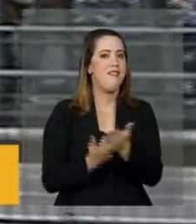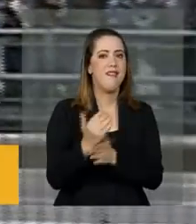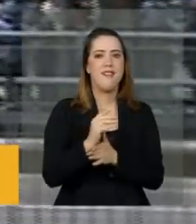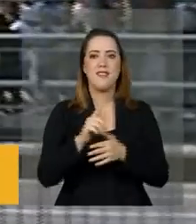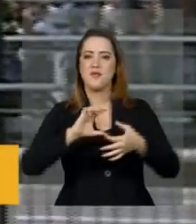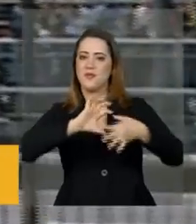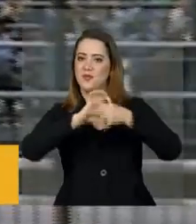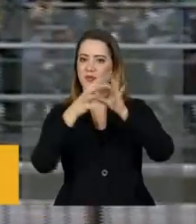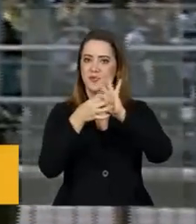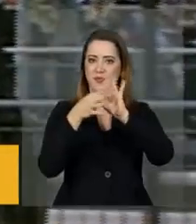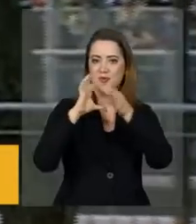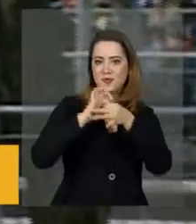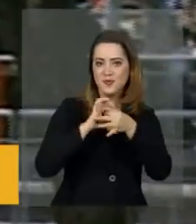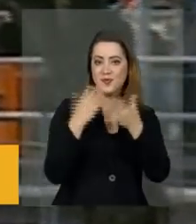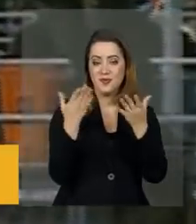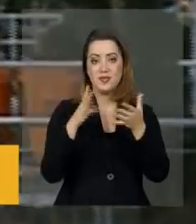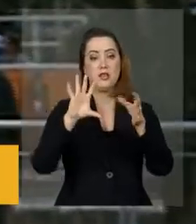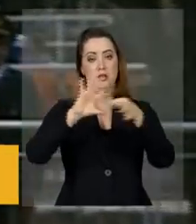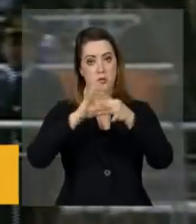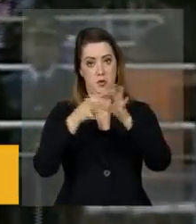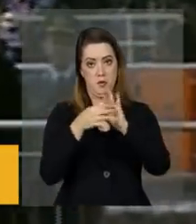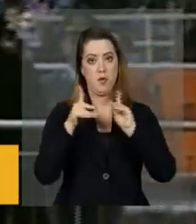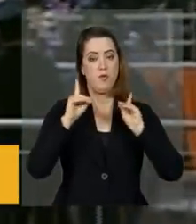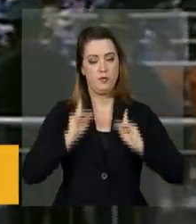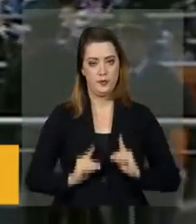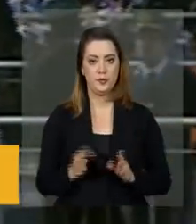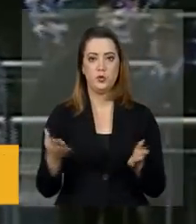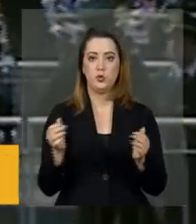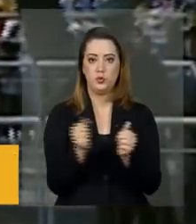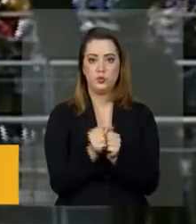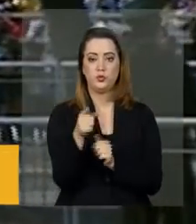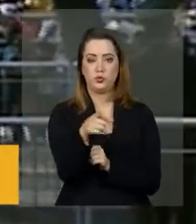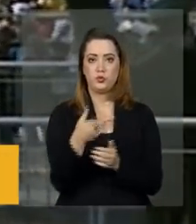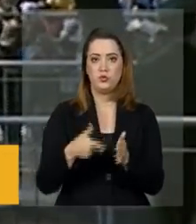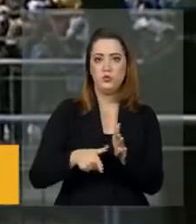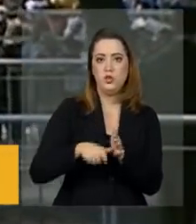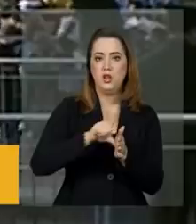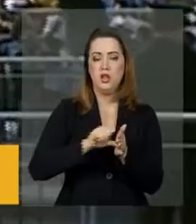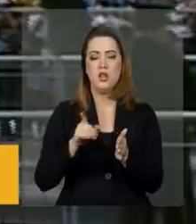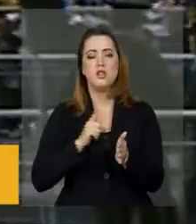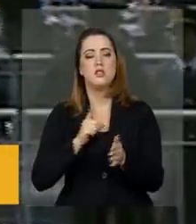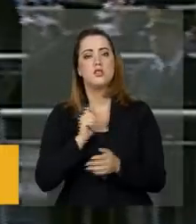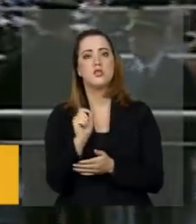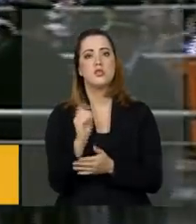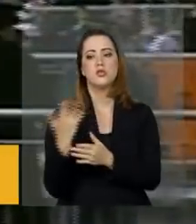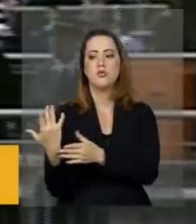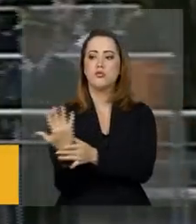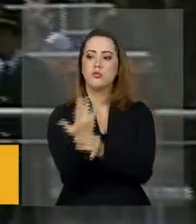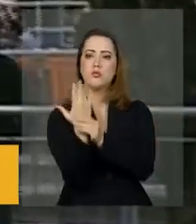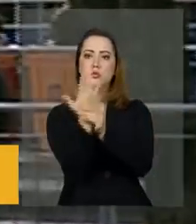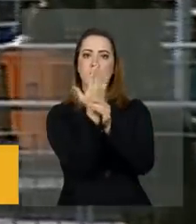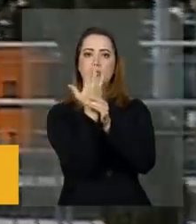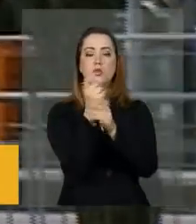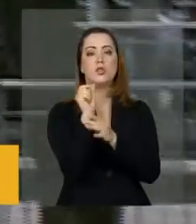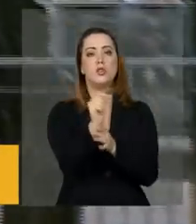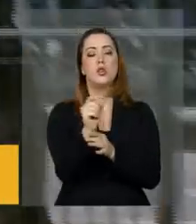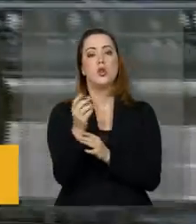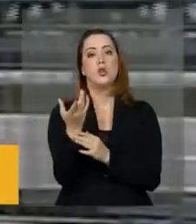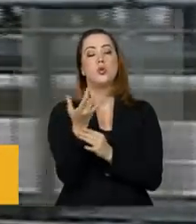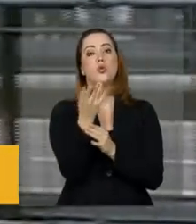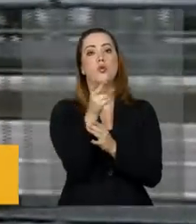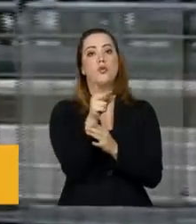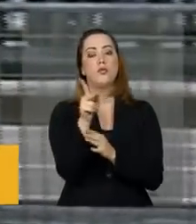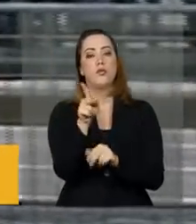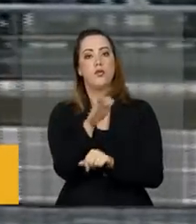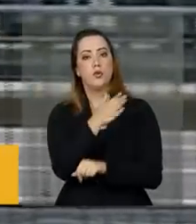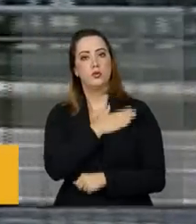e Paralímpicos. Antes da abertura, na abertura da solenidade, terá a condução do fogo simbólico da pátria. E quem vai